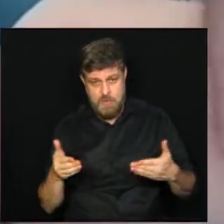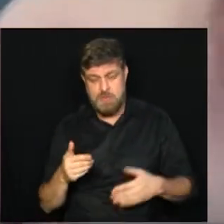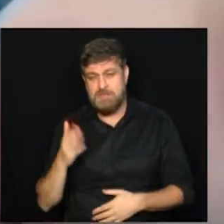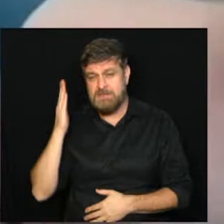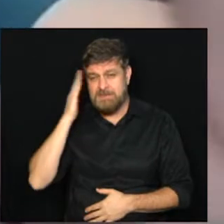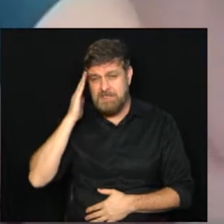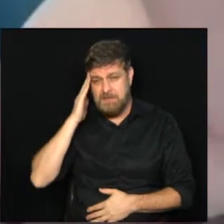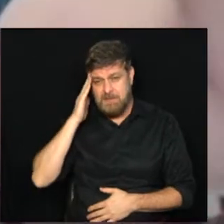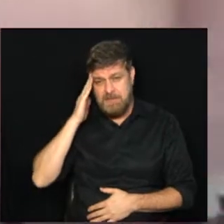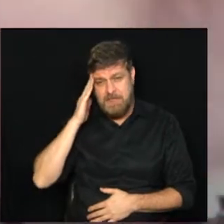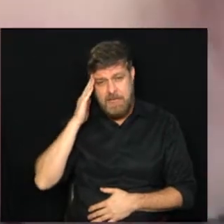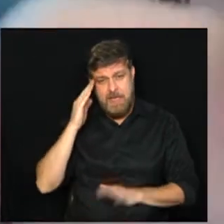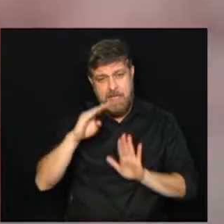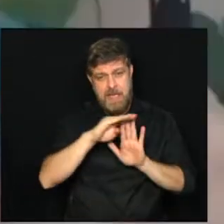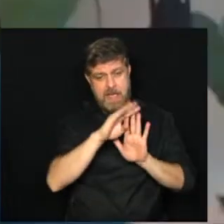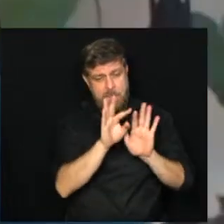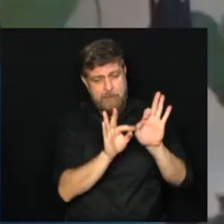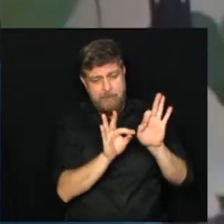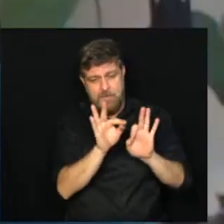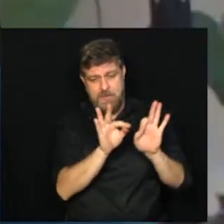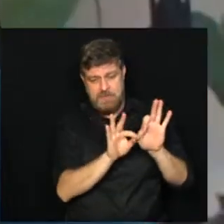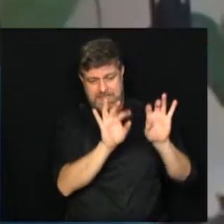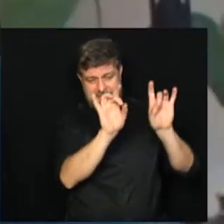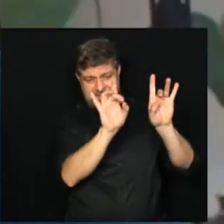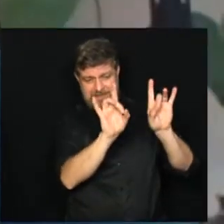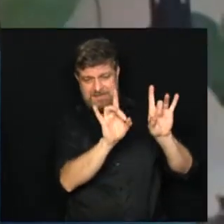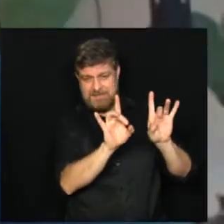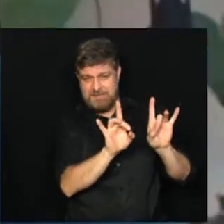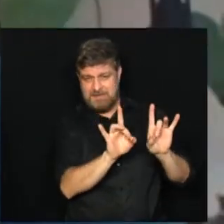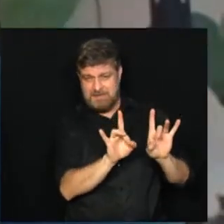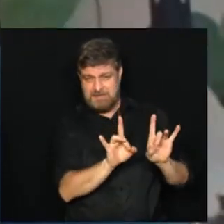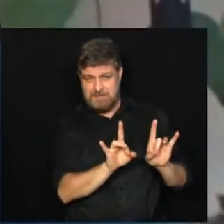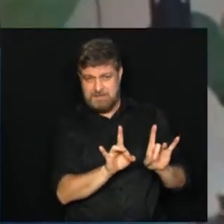projeto específico